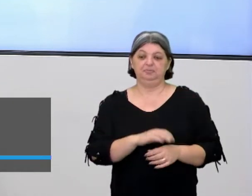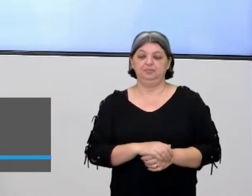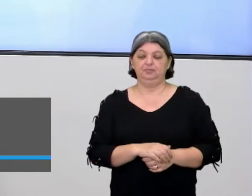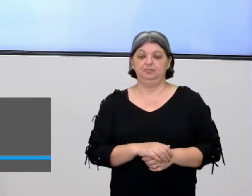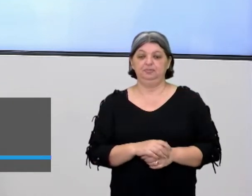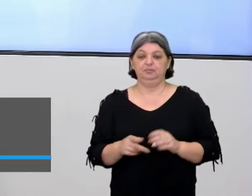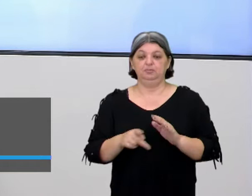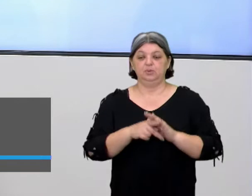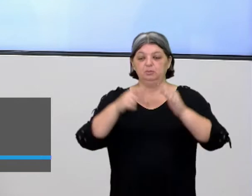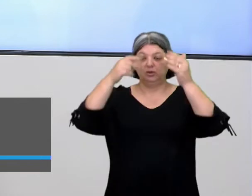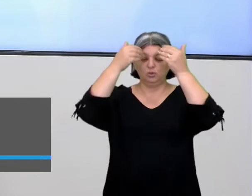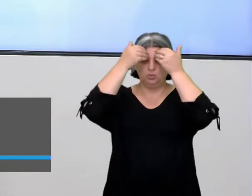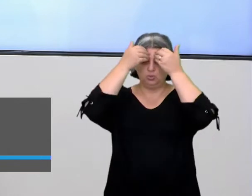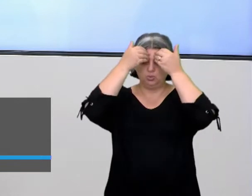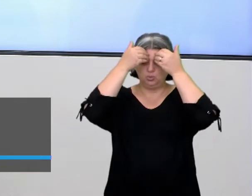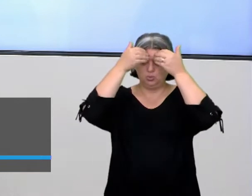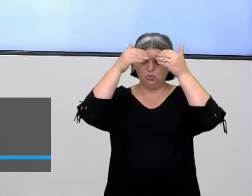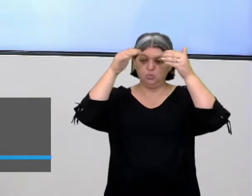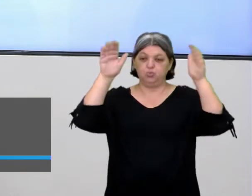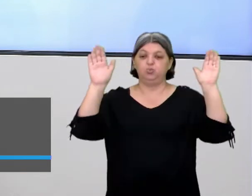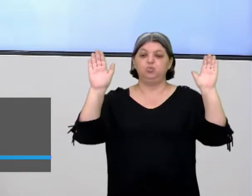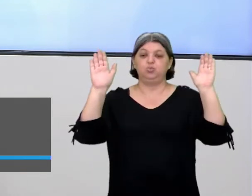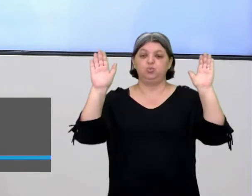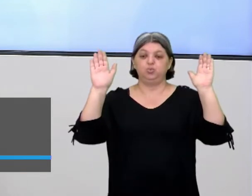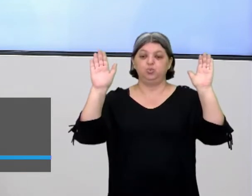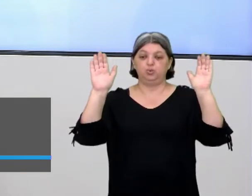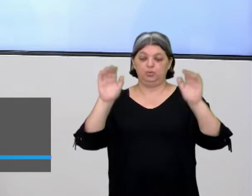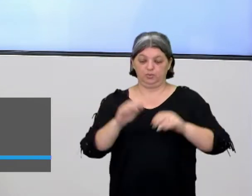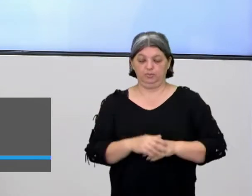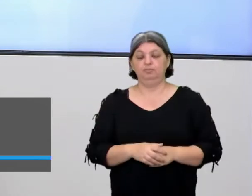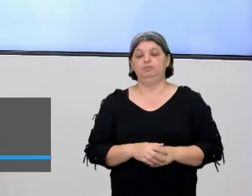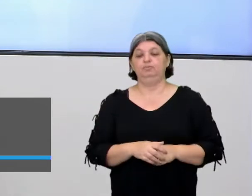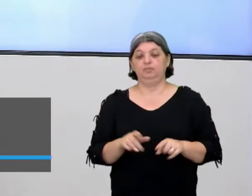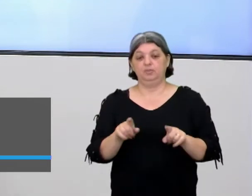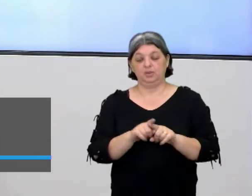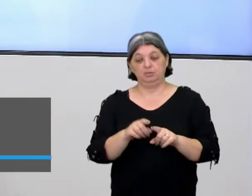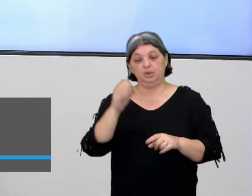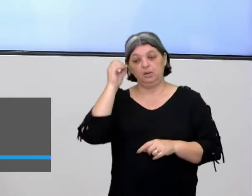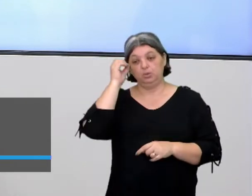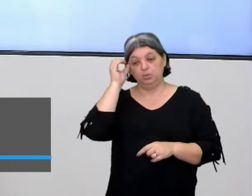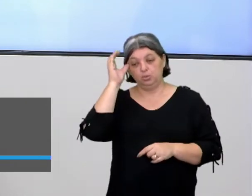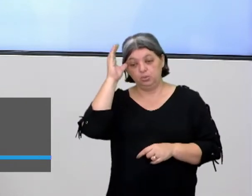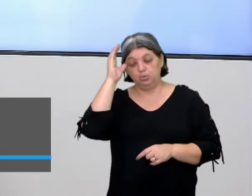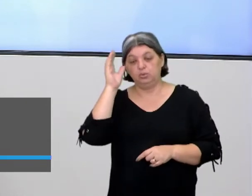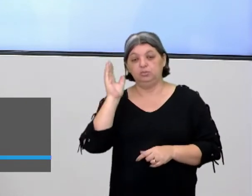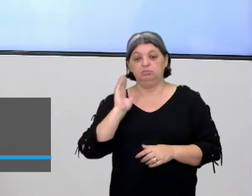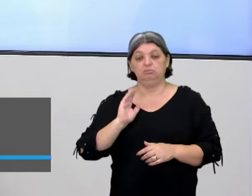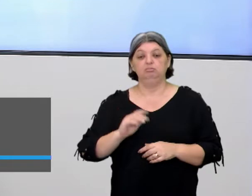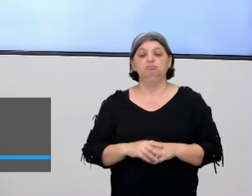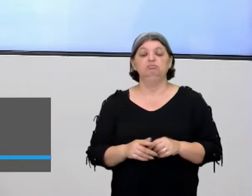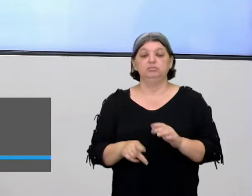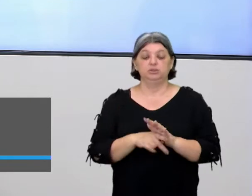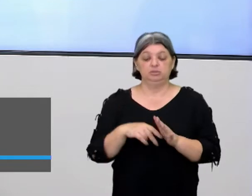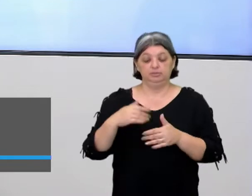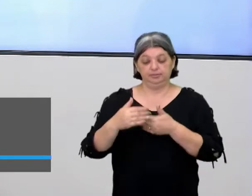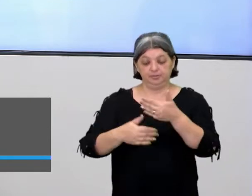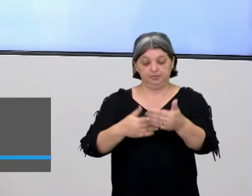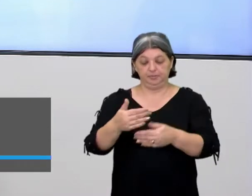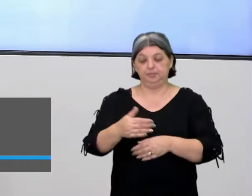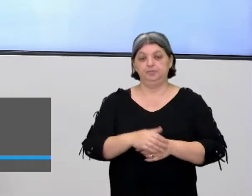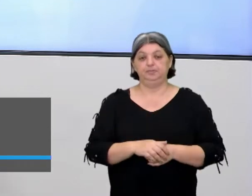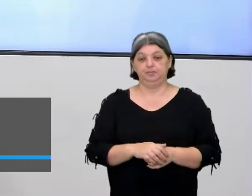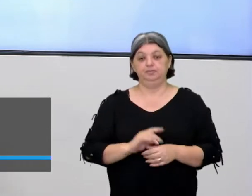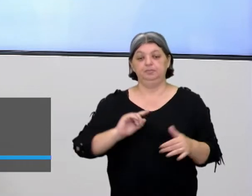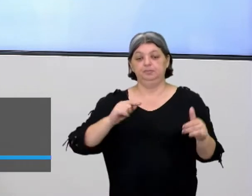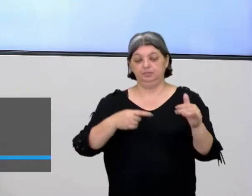Abrir horizonte, né? Abrir caminhos aí ao longo de todo esse processo, e a ideia do